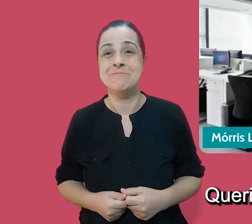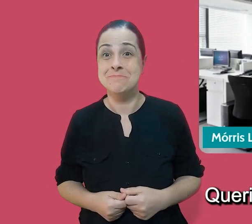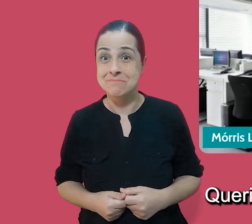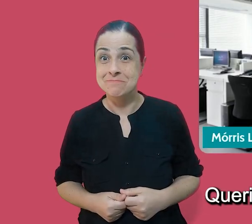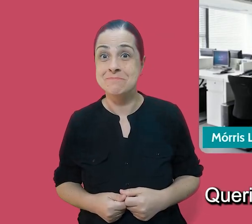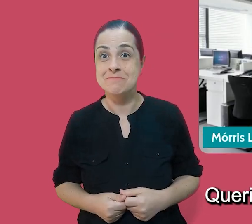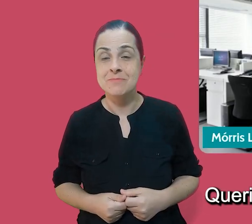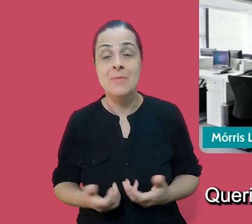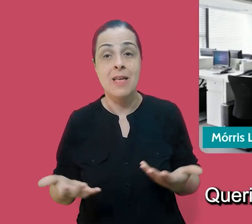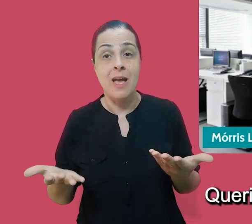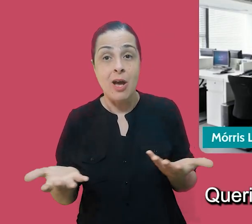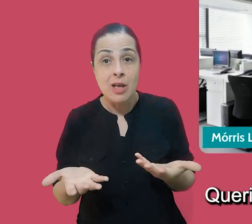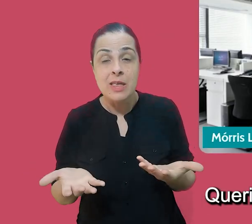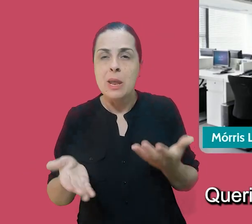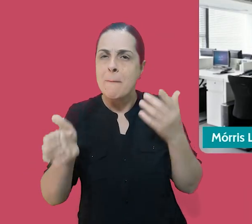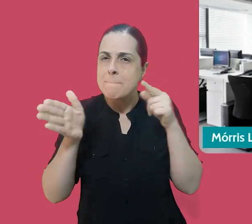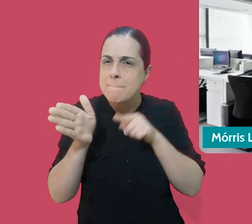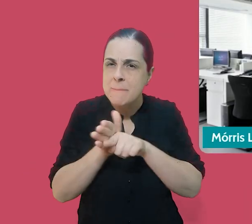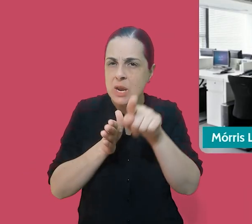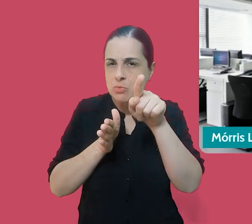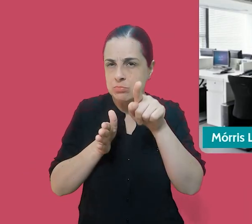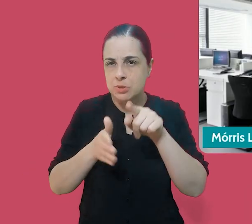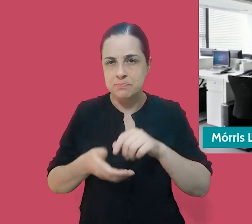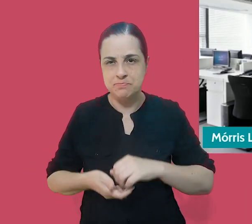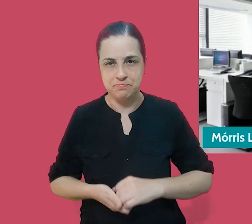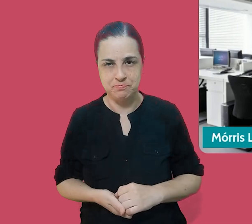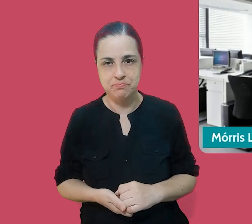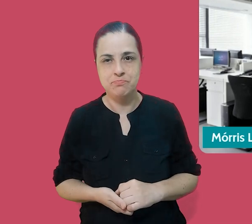Queria trazer, Morris, uma pergunta